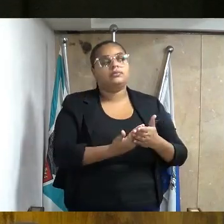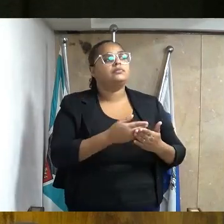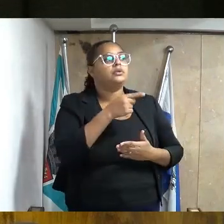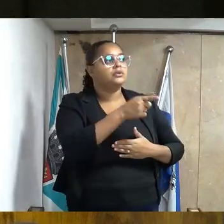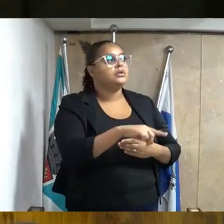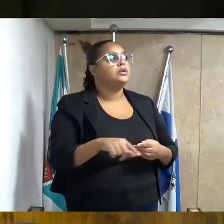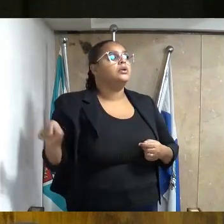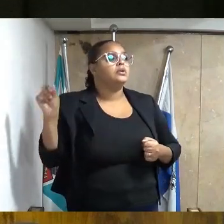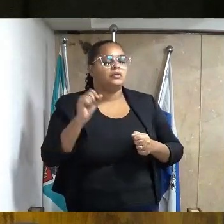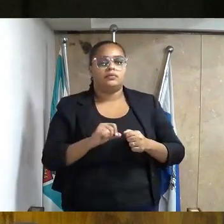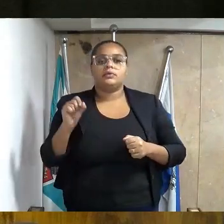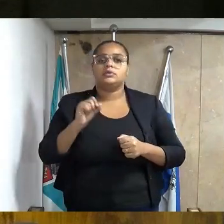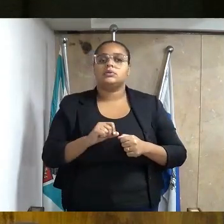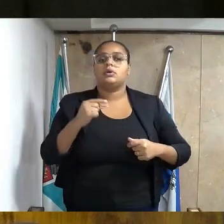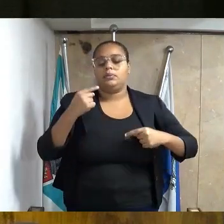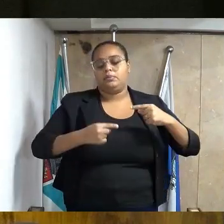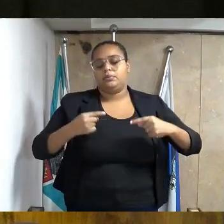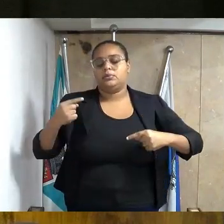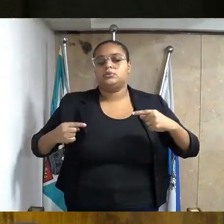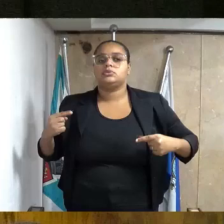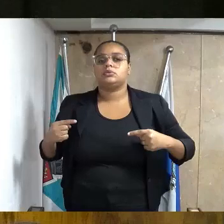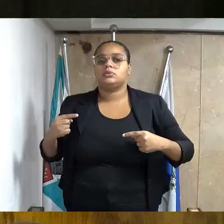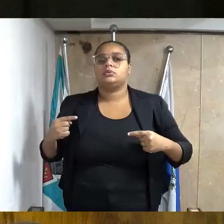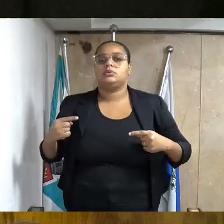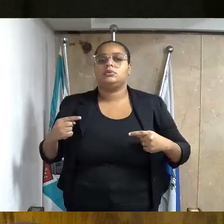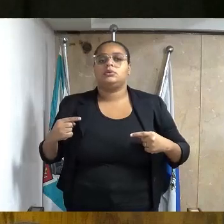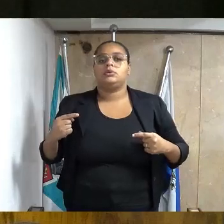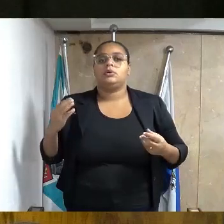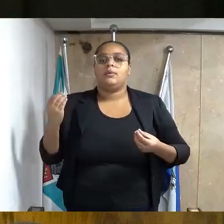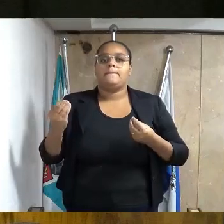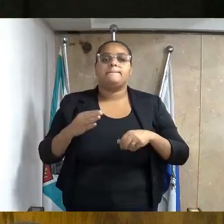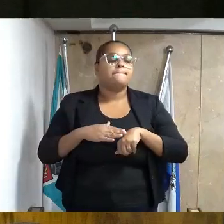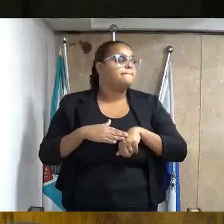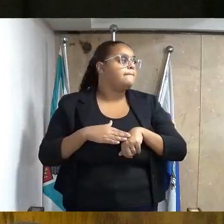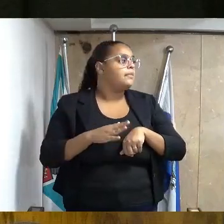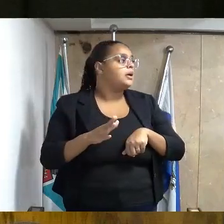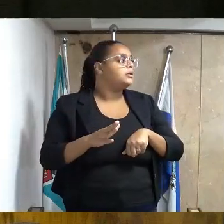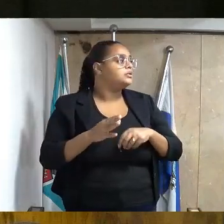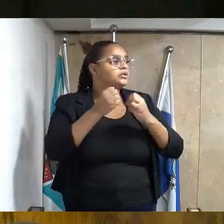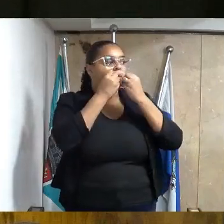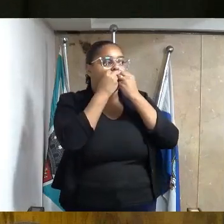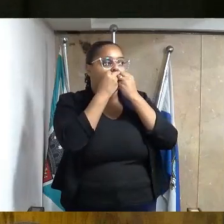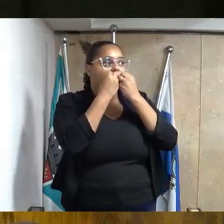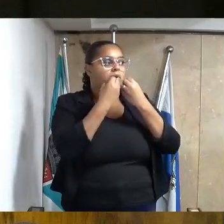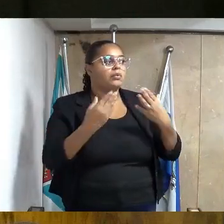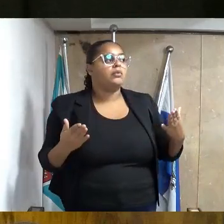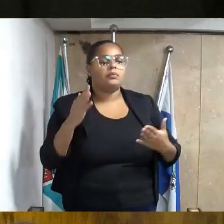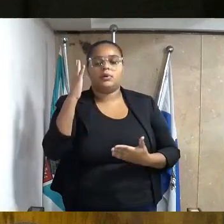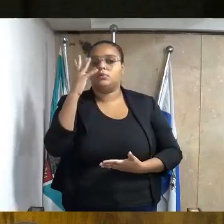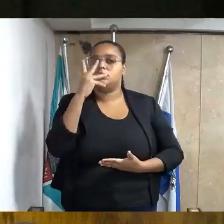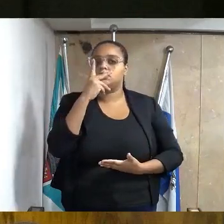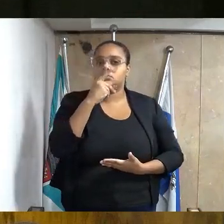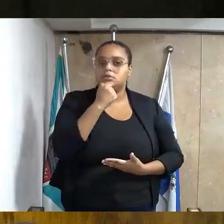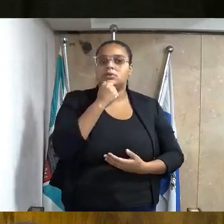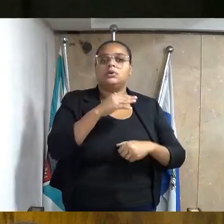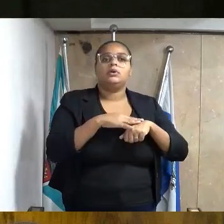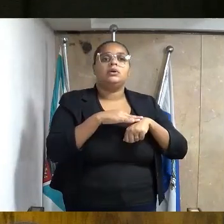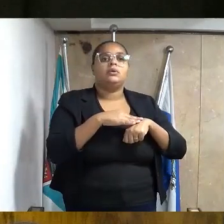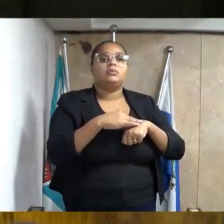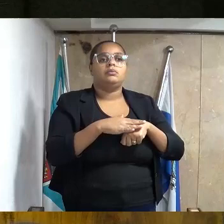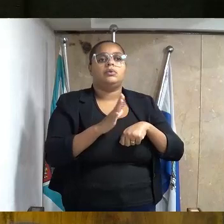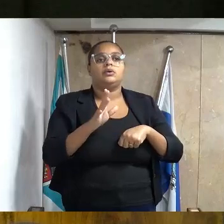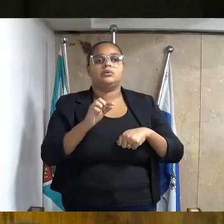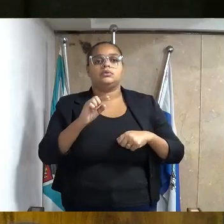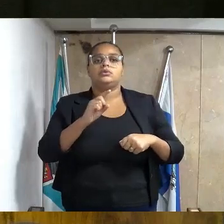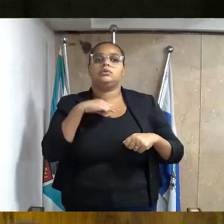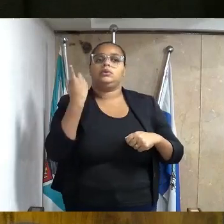que fazem da política a forma mais bacana, mais bonita, mais elegante